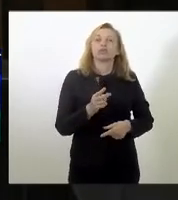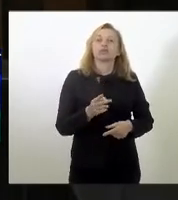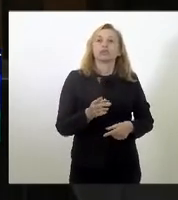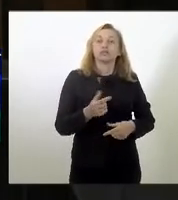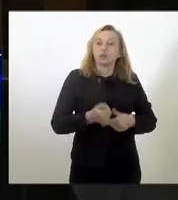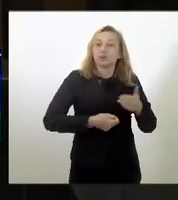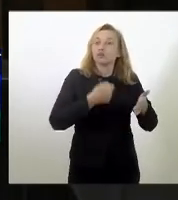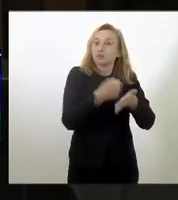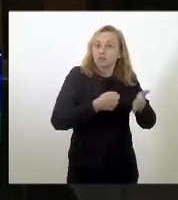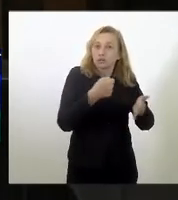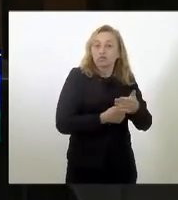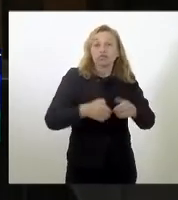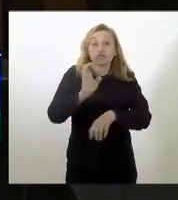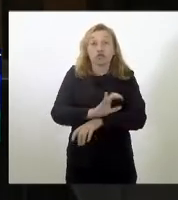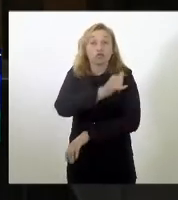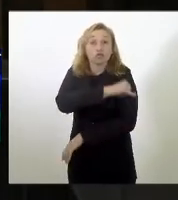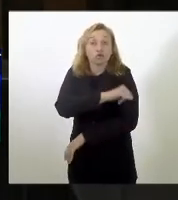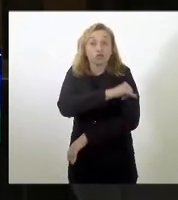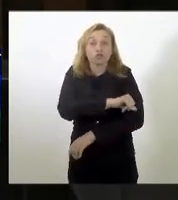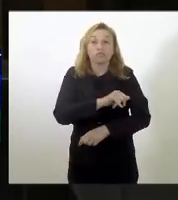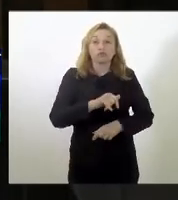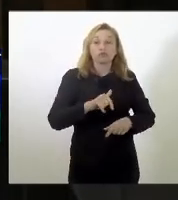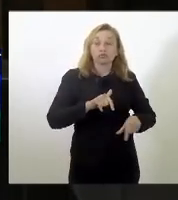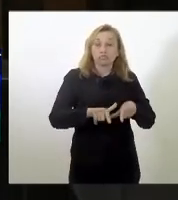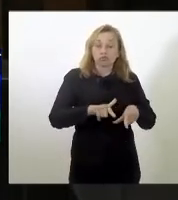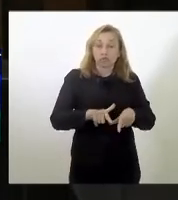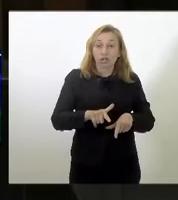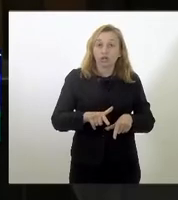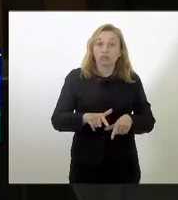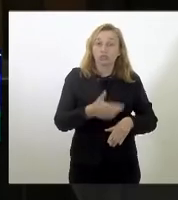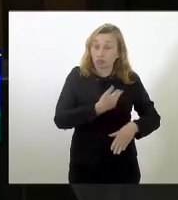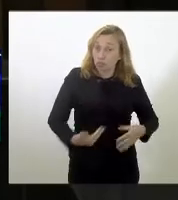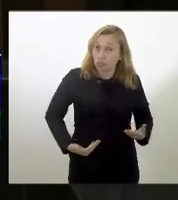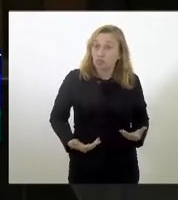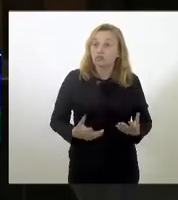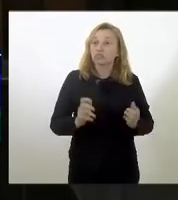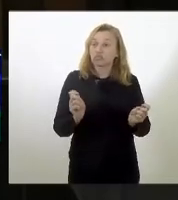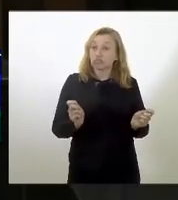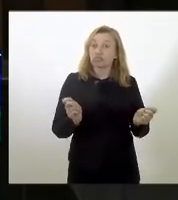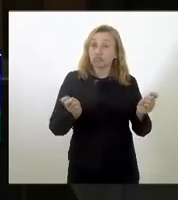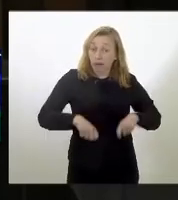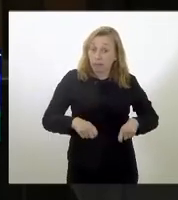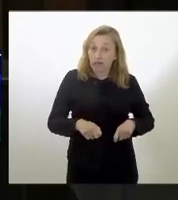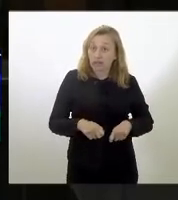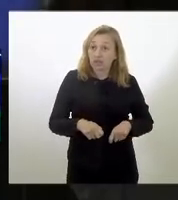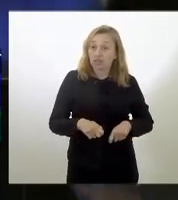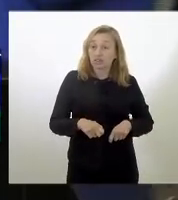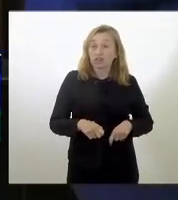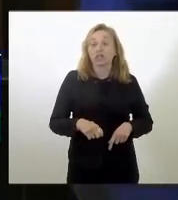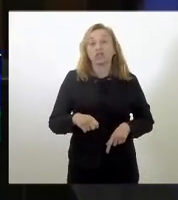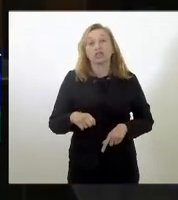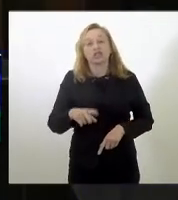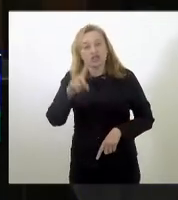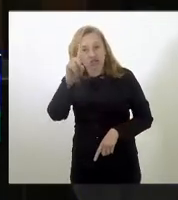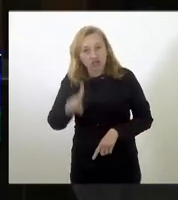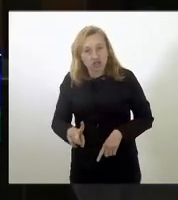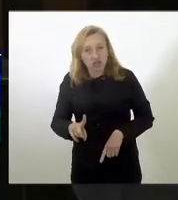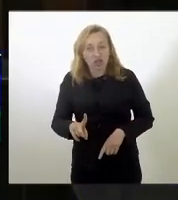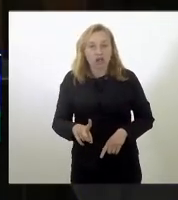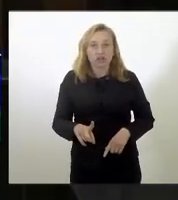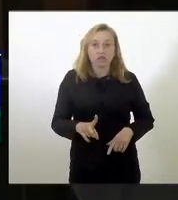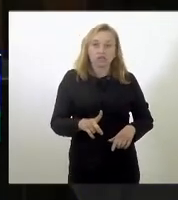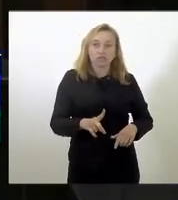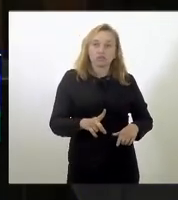que tenha uma máquina pública eficiente, capaz de gerar direitos, transformação,